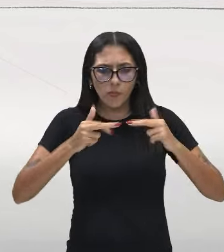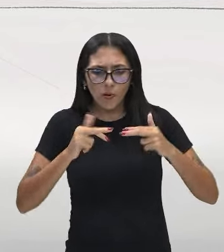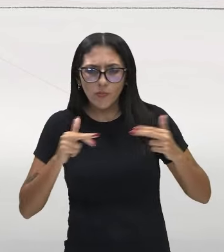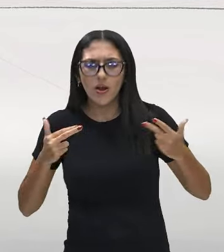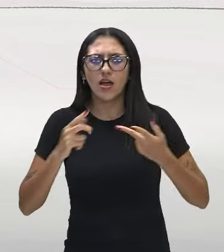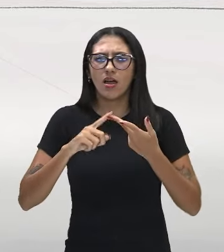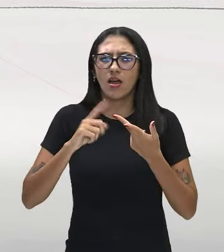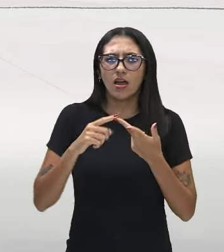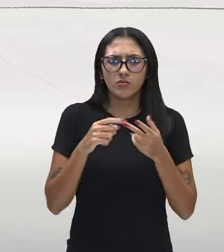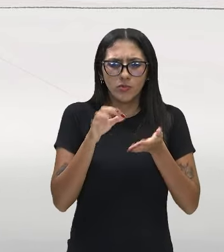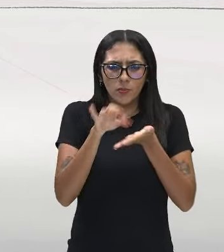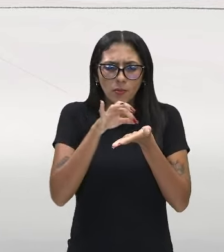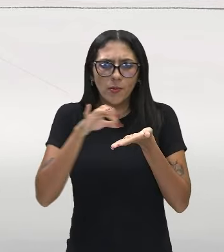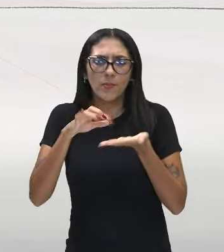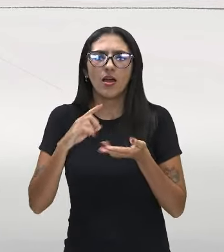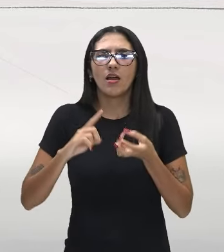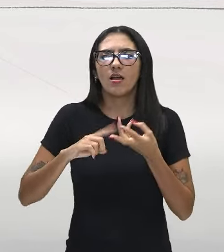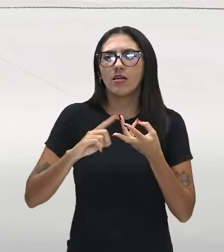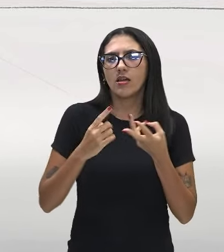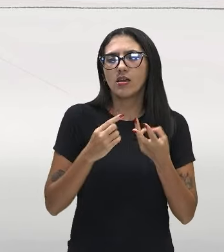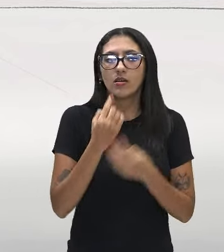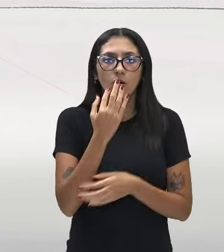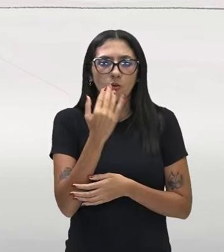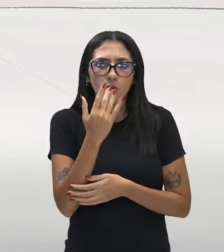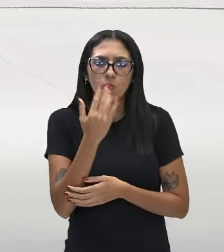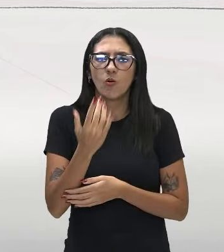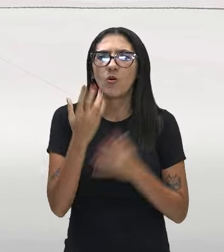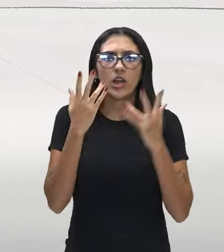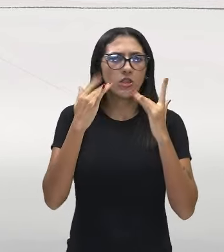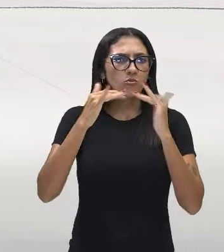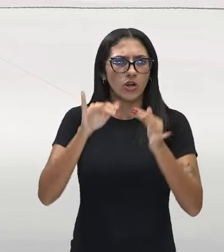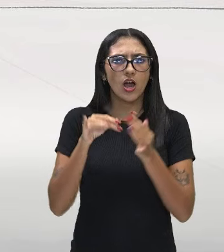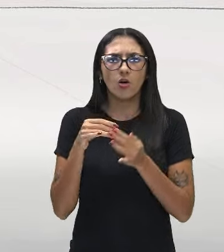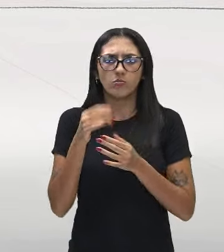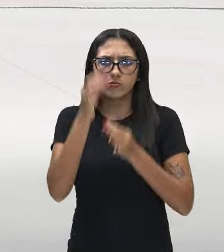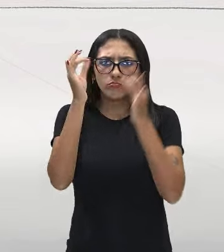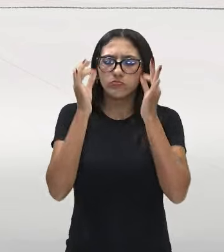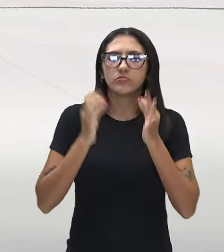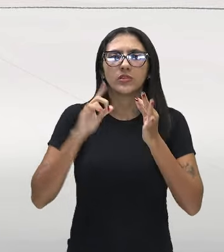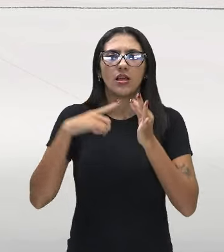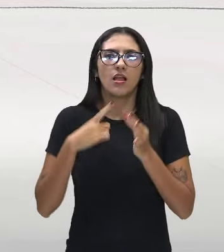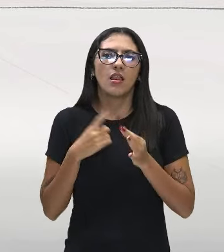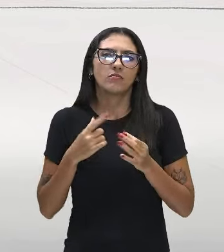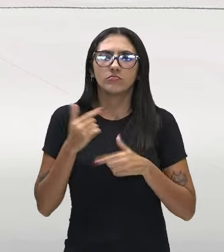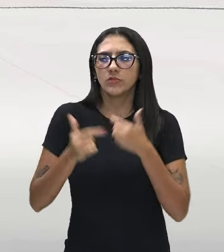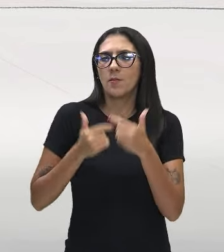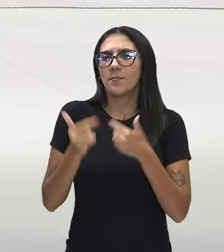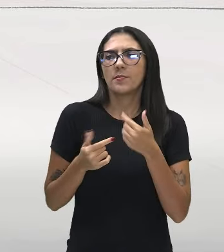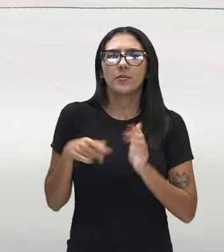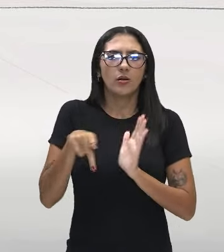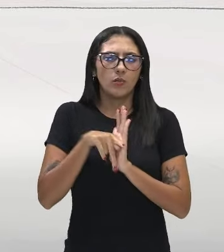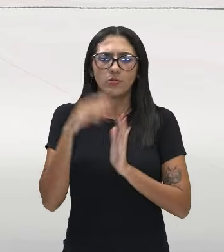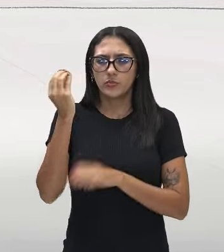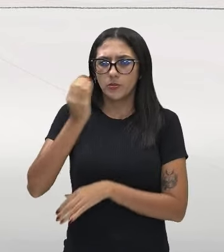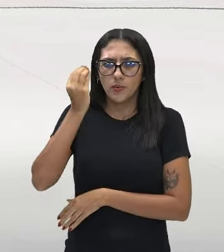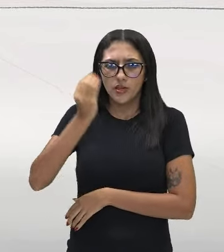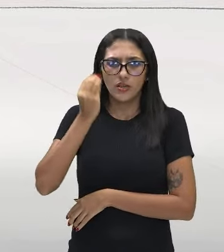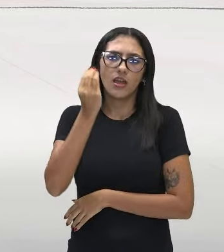semente, aquela tintura natural, a forma como você sabe manusear isso, é o seu trabalho. Diferente do empreendedor,